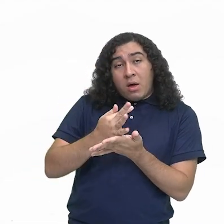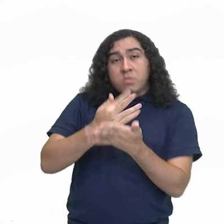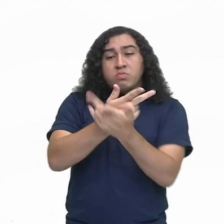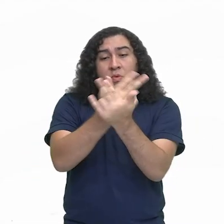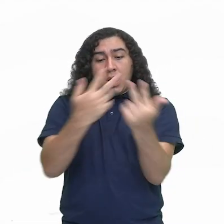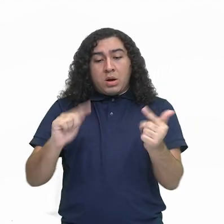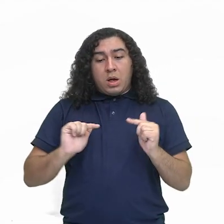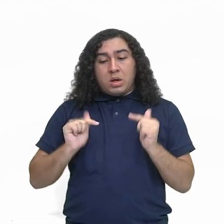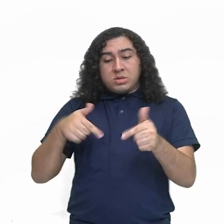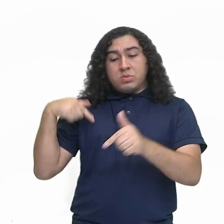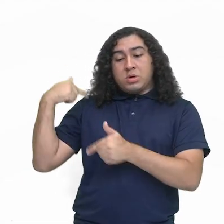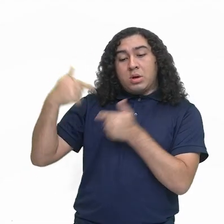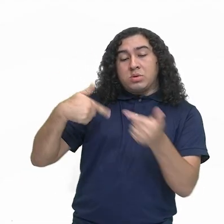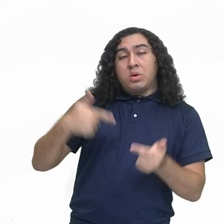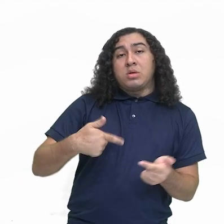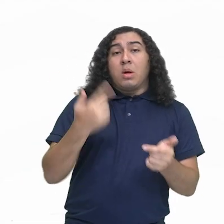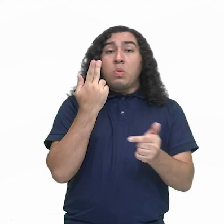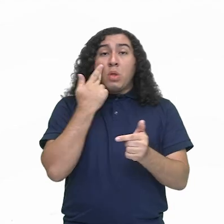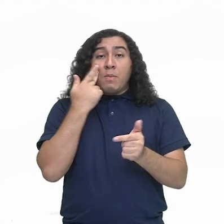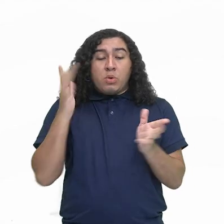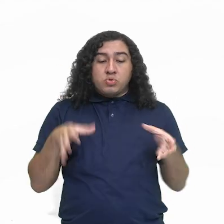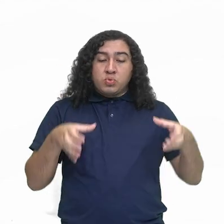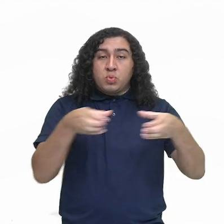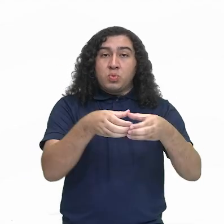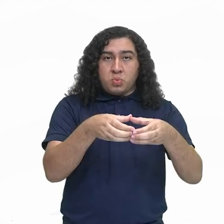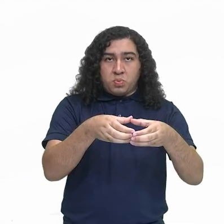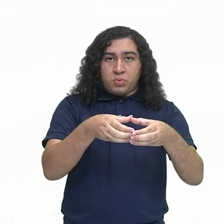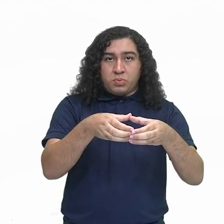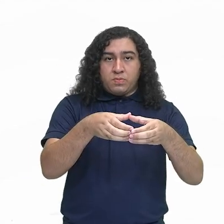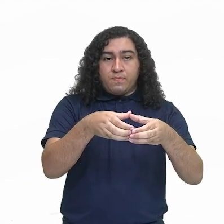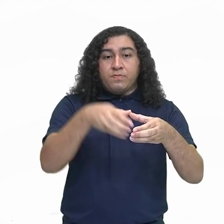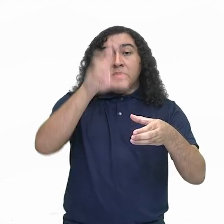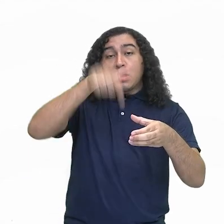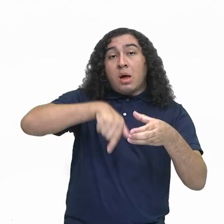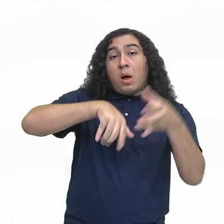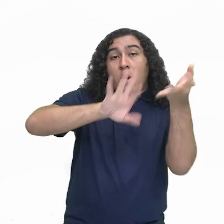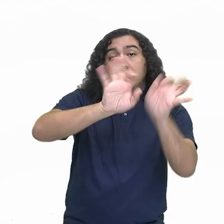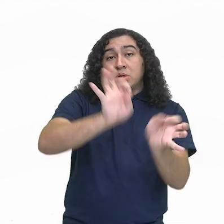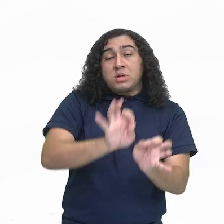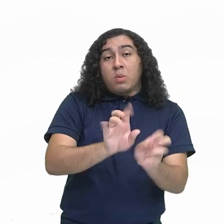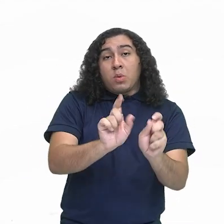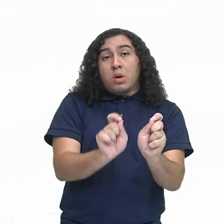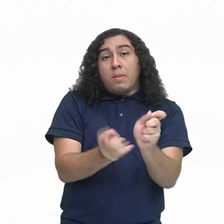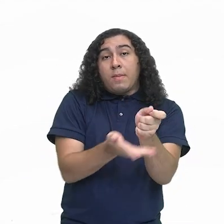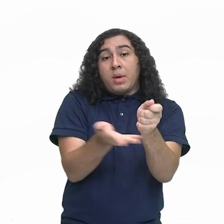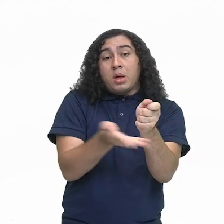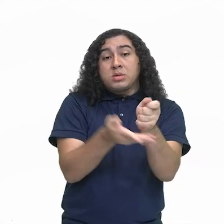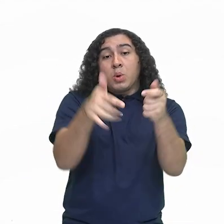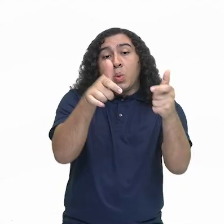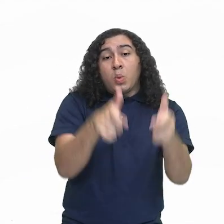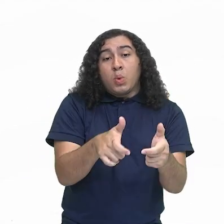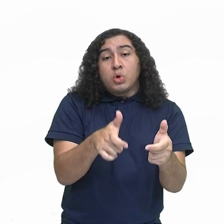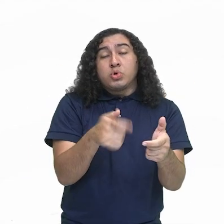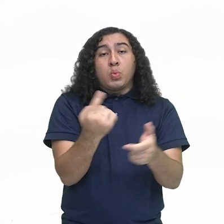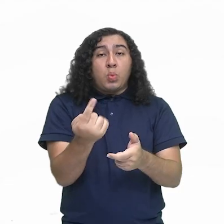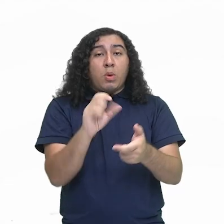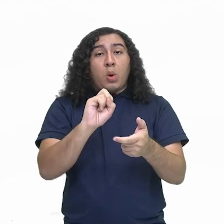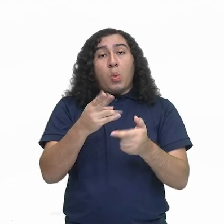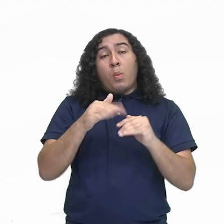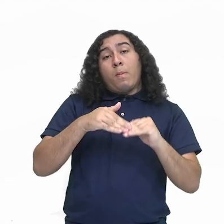práticas comuns de uma coletividade, organizado com base em uma ou